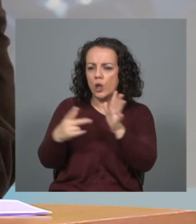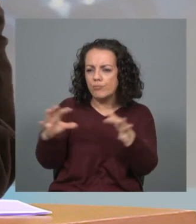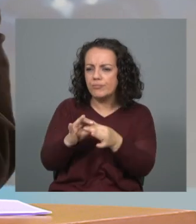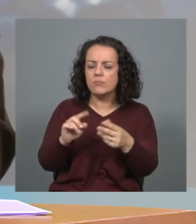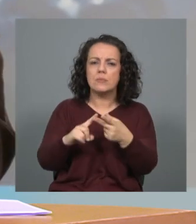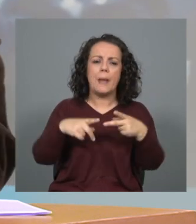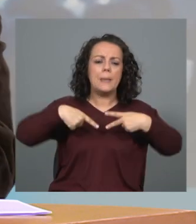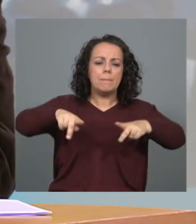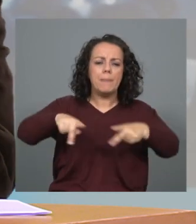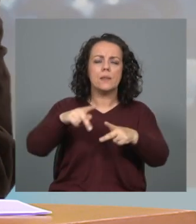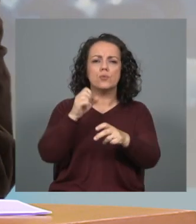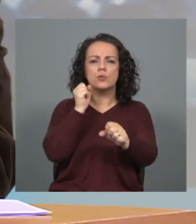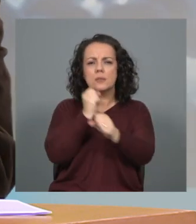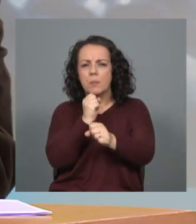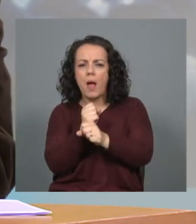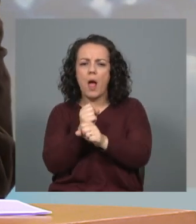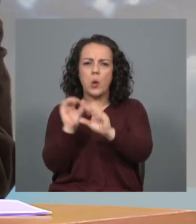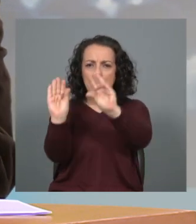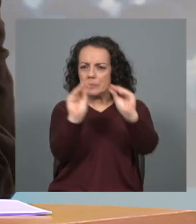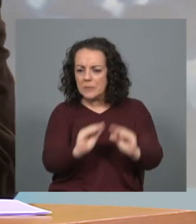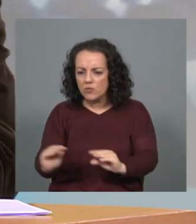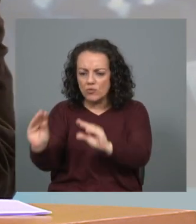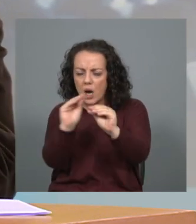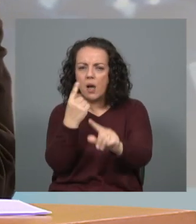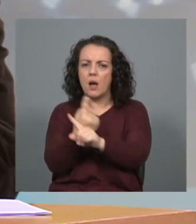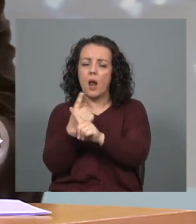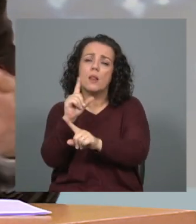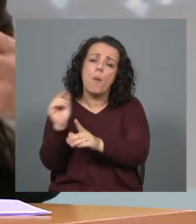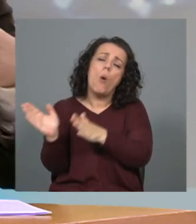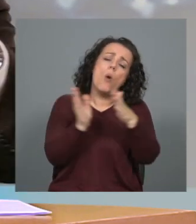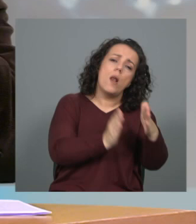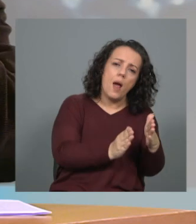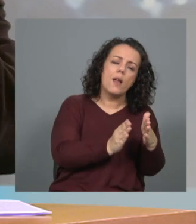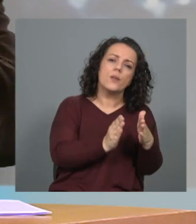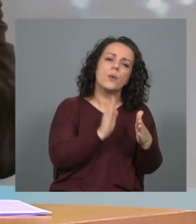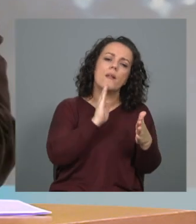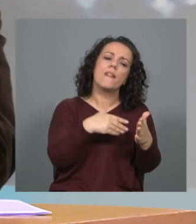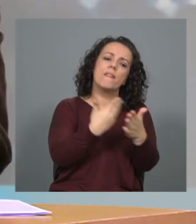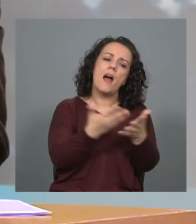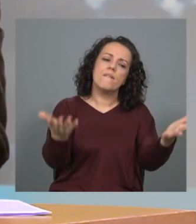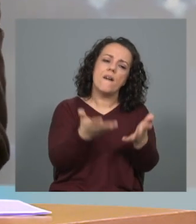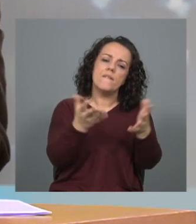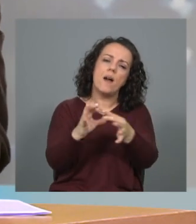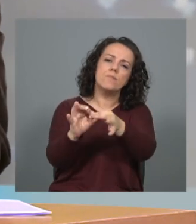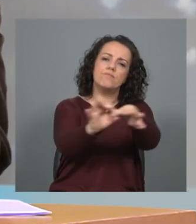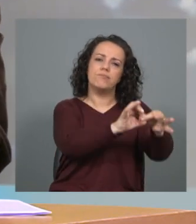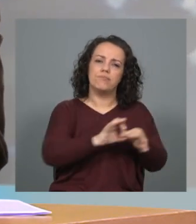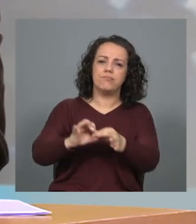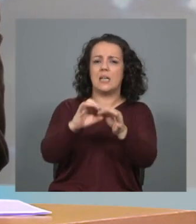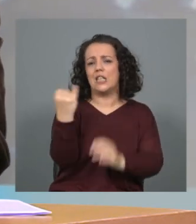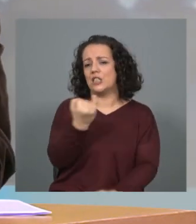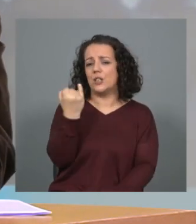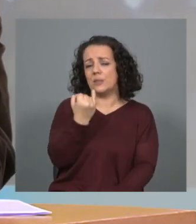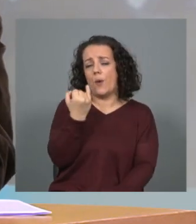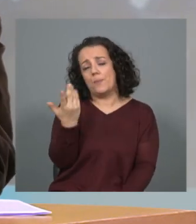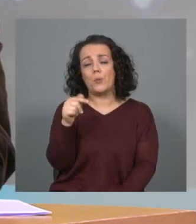e, por outro lado, também ir fomentando a própria articulação e colaboração entre as instituições. Portanto, esta